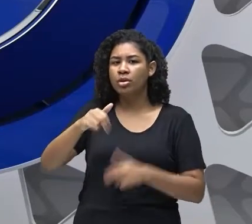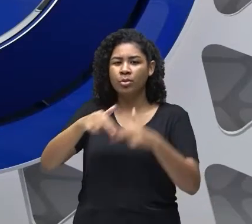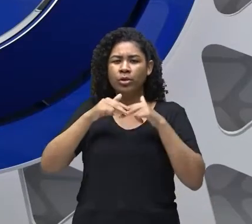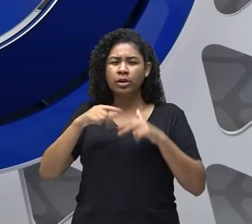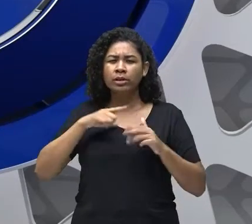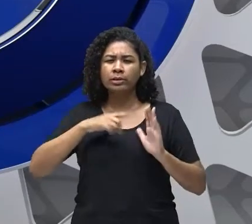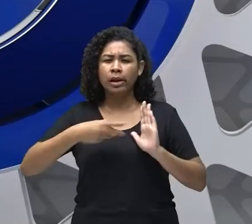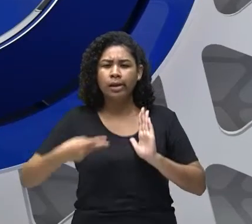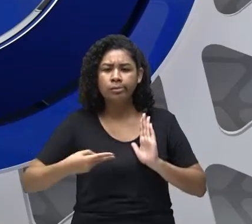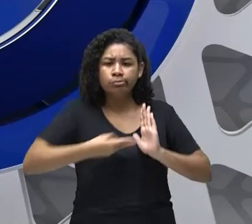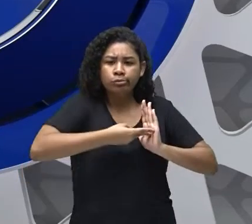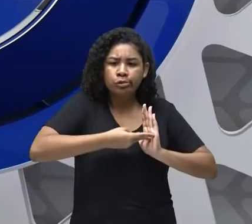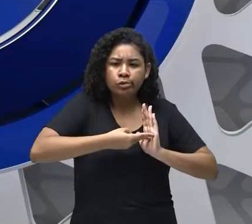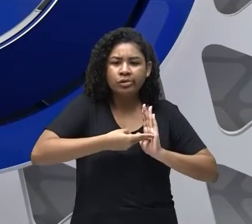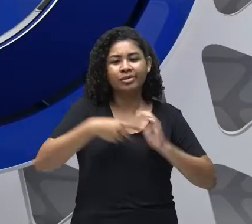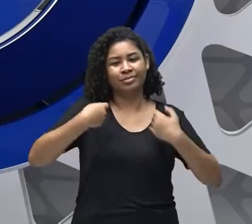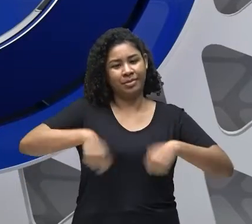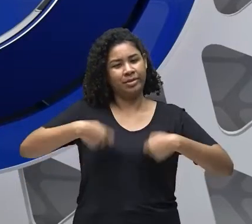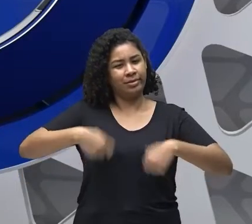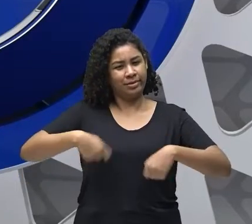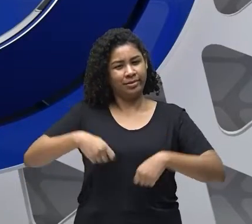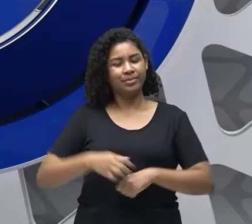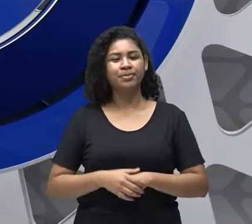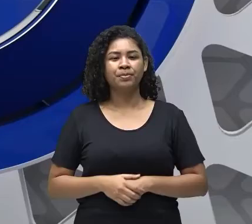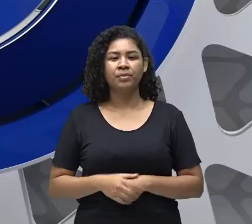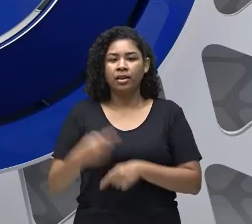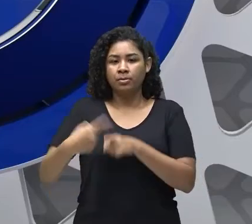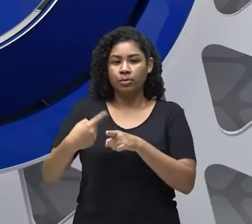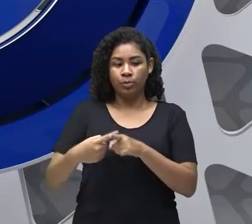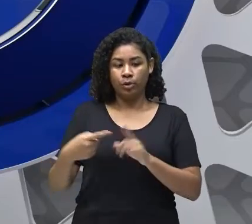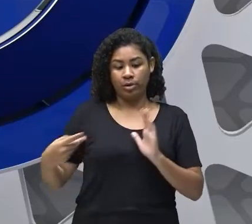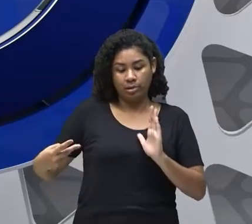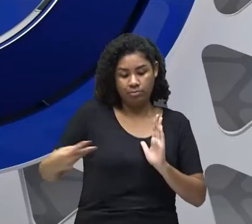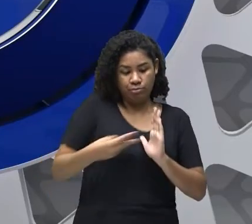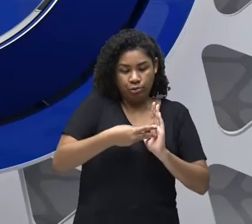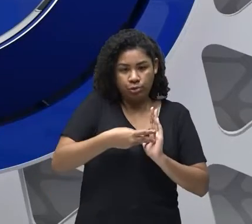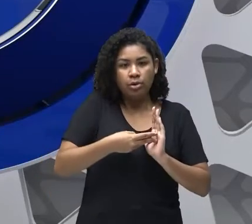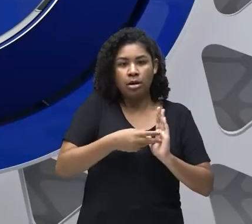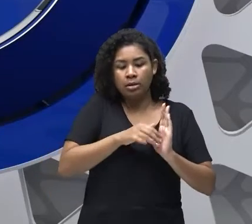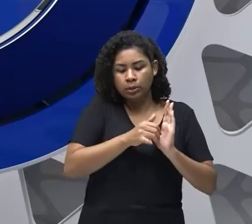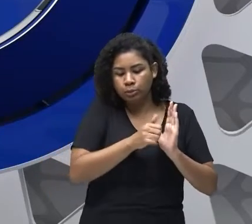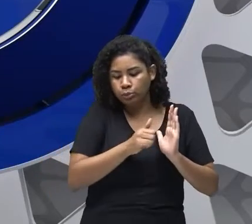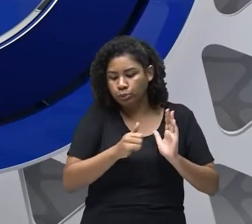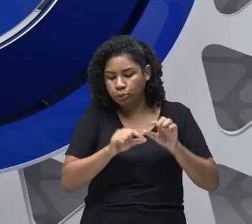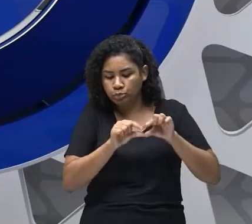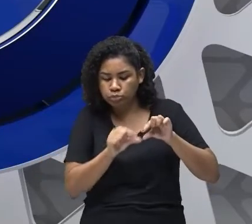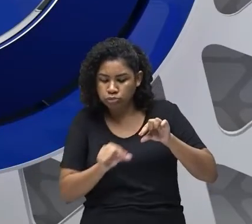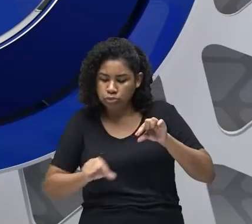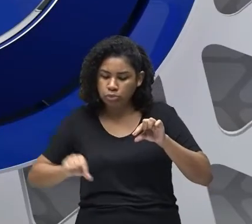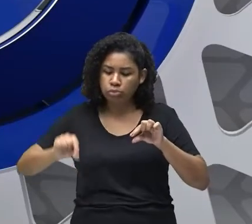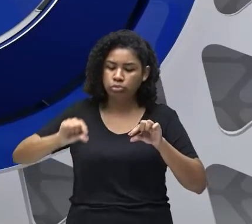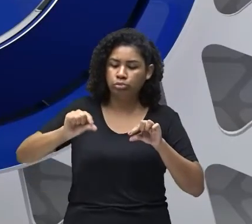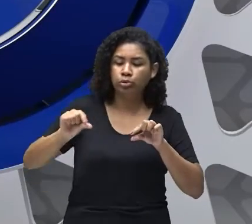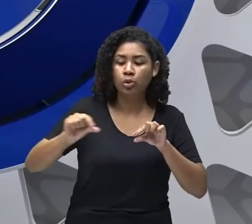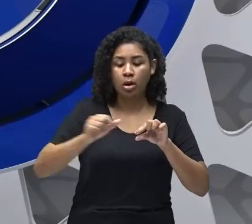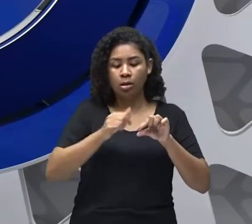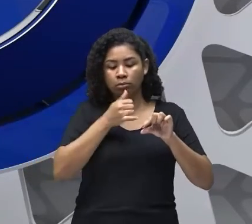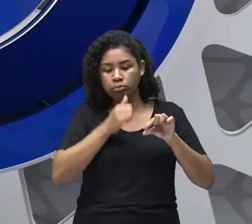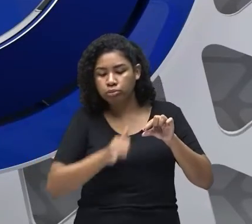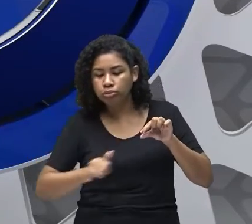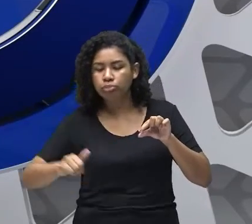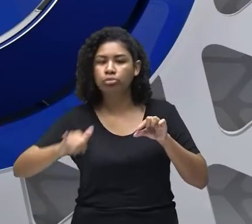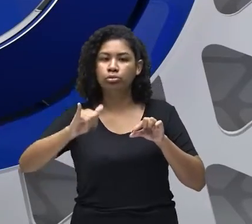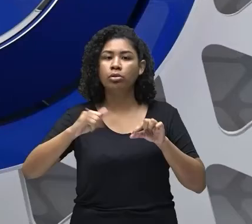né? É preciso ligar na tomada, porque é através dessa energia elétrica que ocorre o funcionamento do motor,